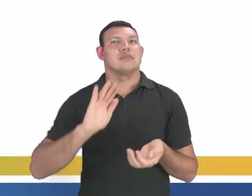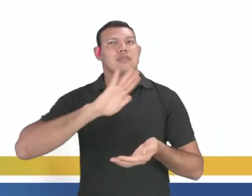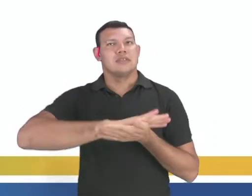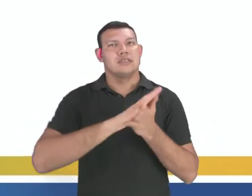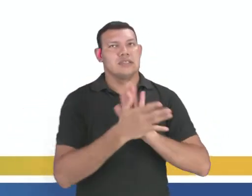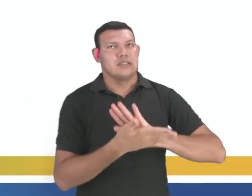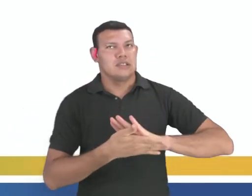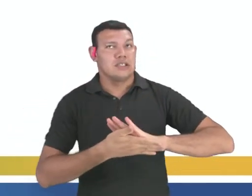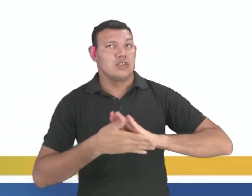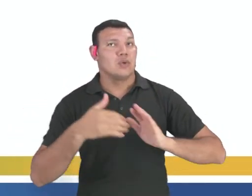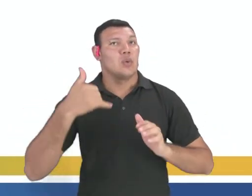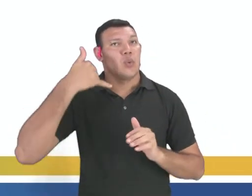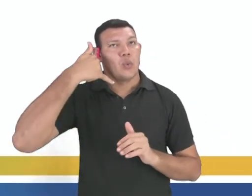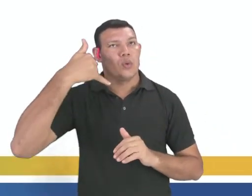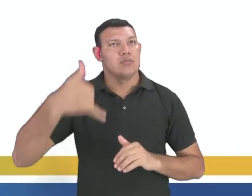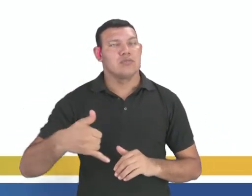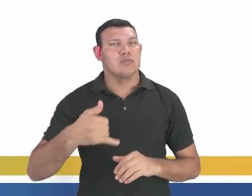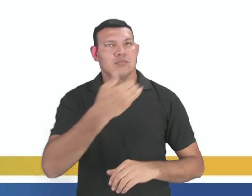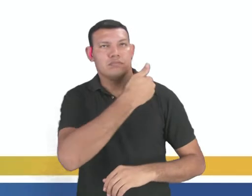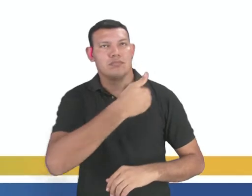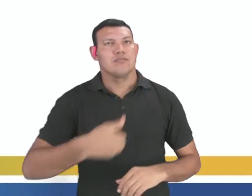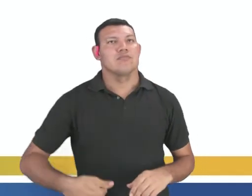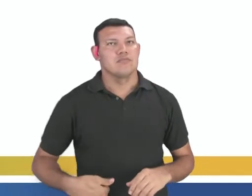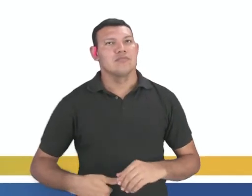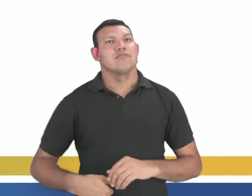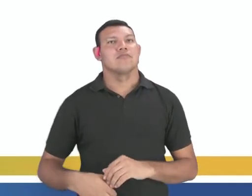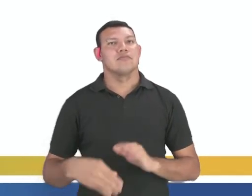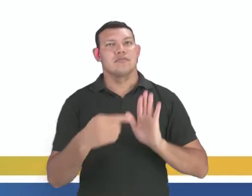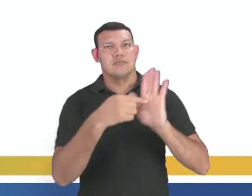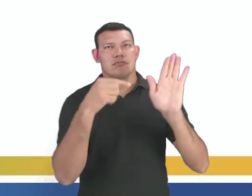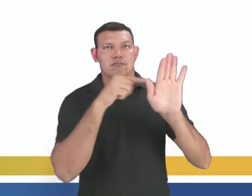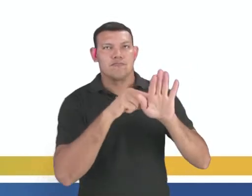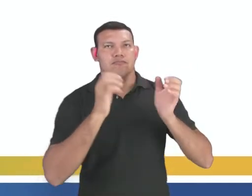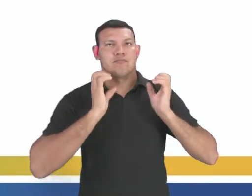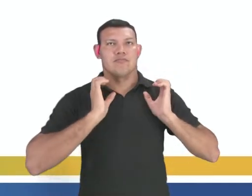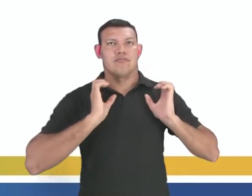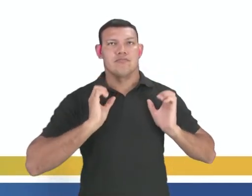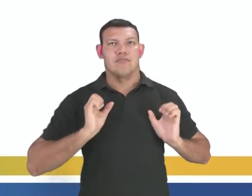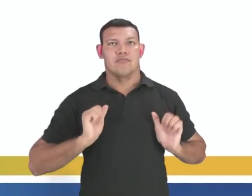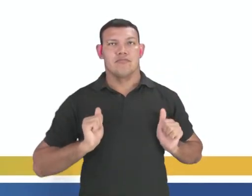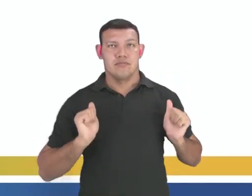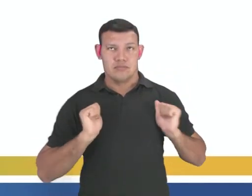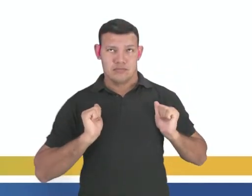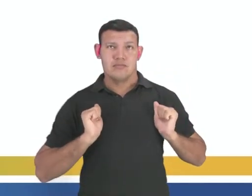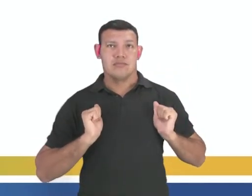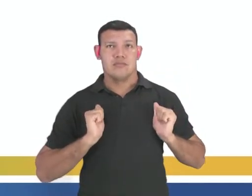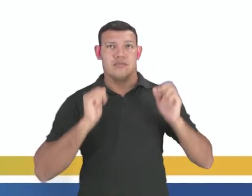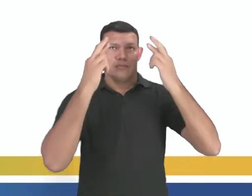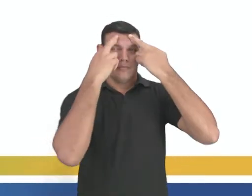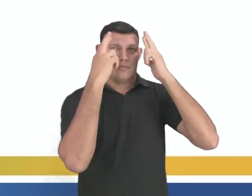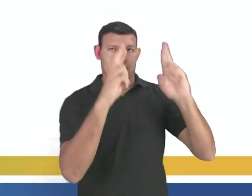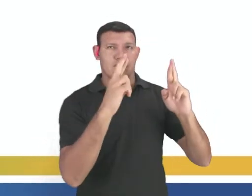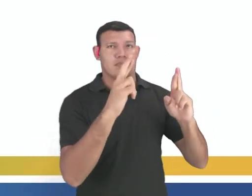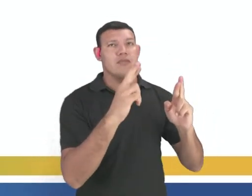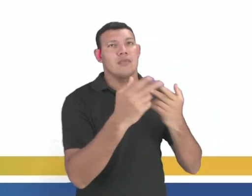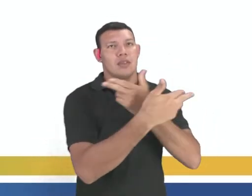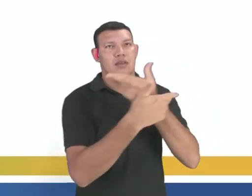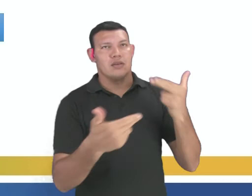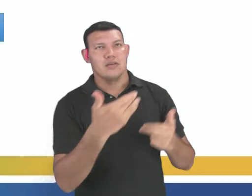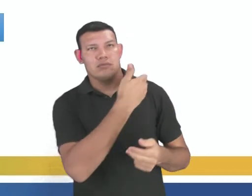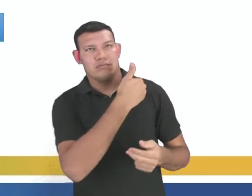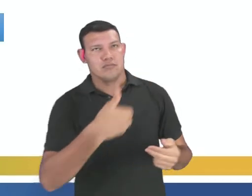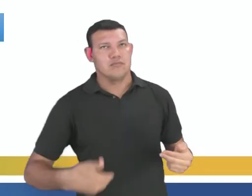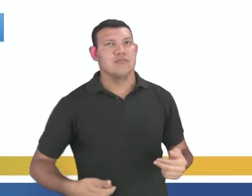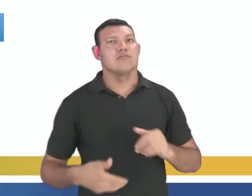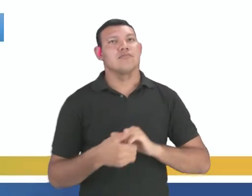dura. Muita gente lutou e morreu para que tivéssemos o direito de votar. Com base nesse texto, a gente vai responder a